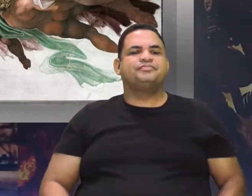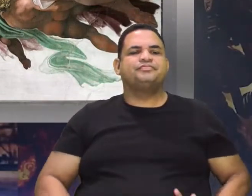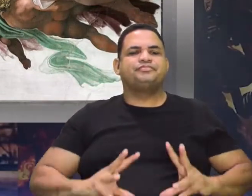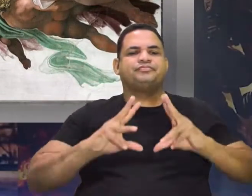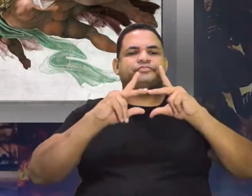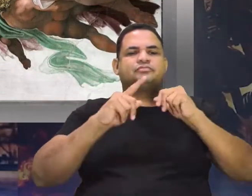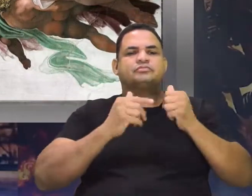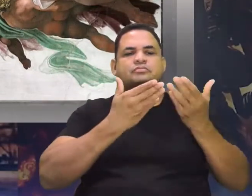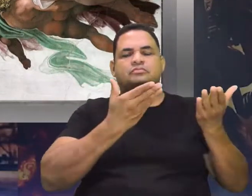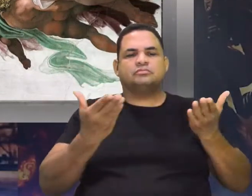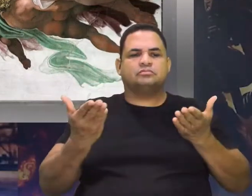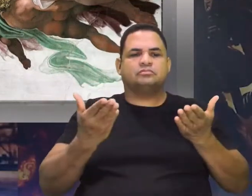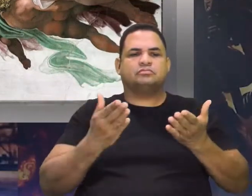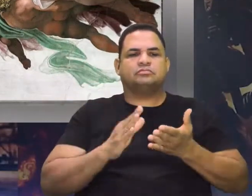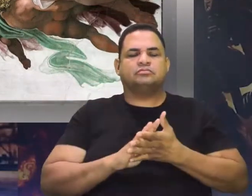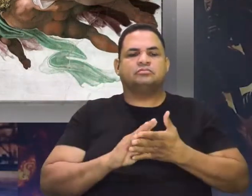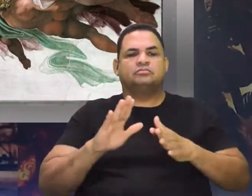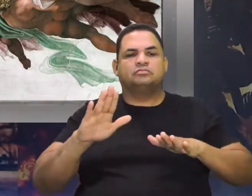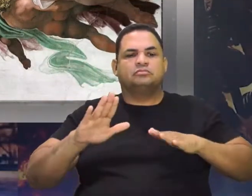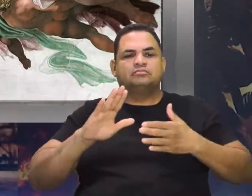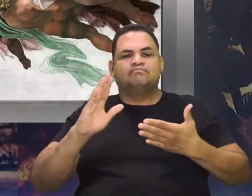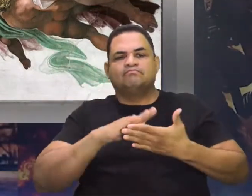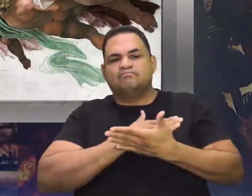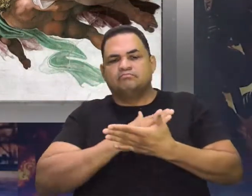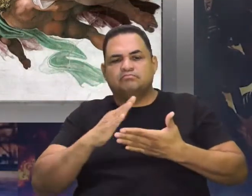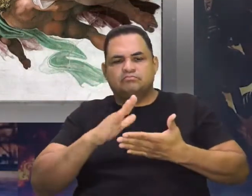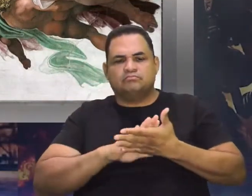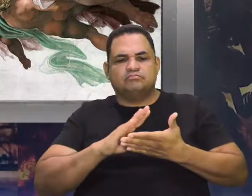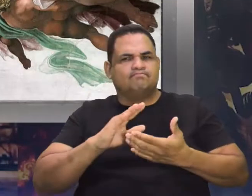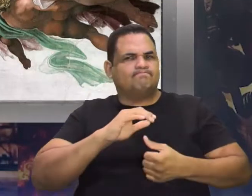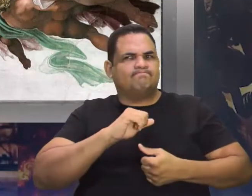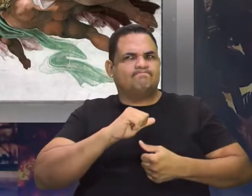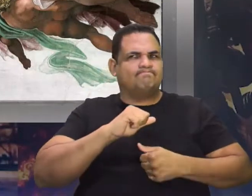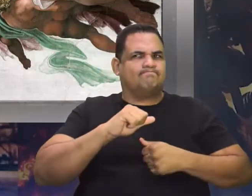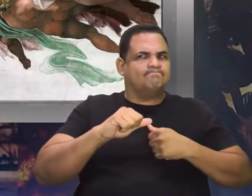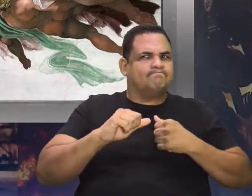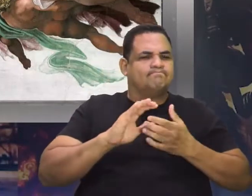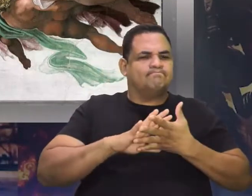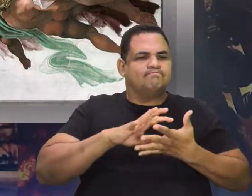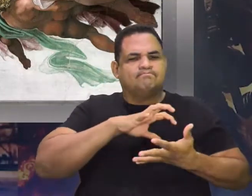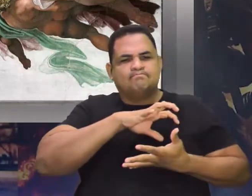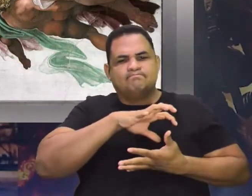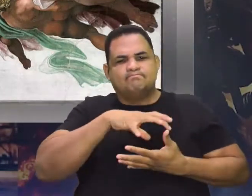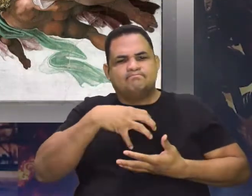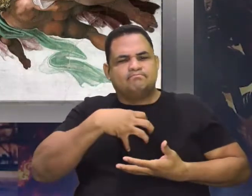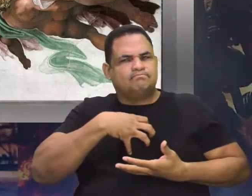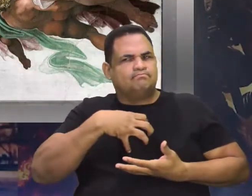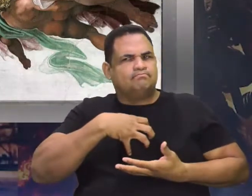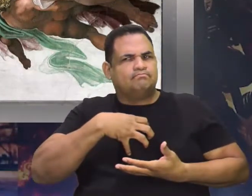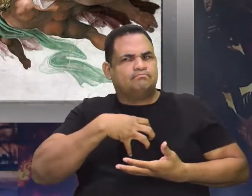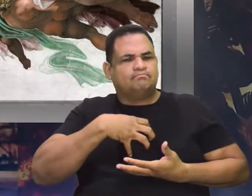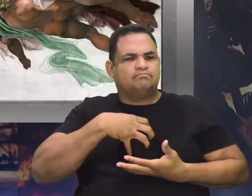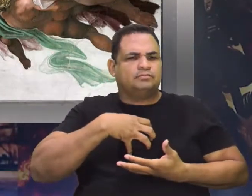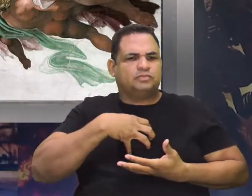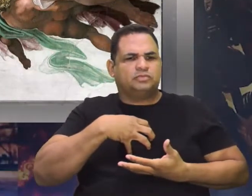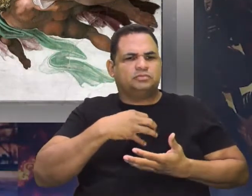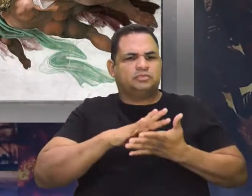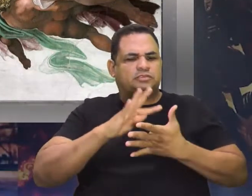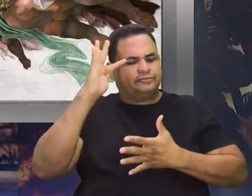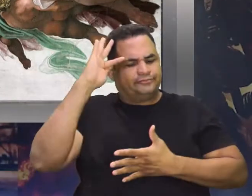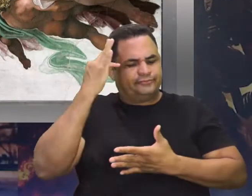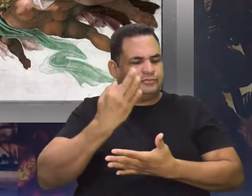Tudo isso é algo que às vezes mexe até com a nossa fé. Está relacionado a isso.